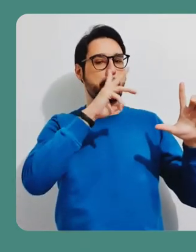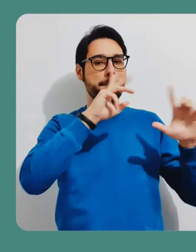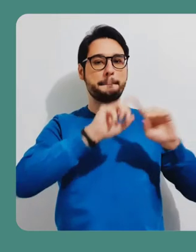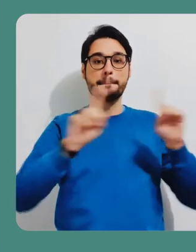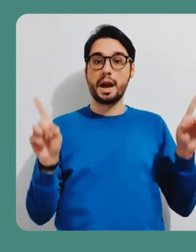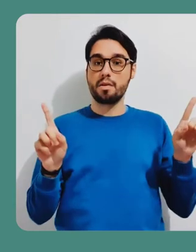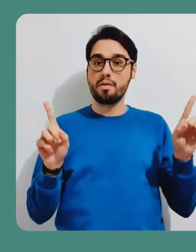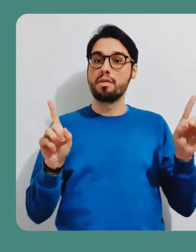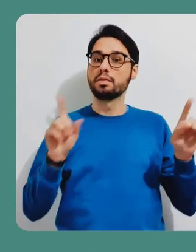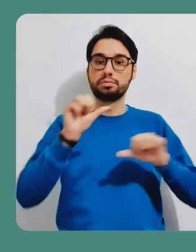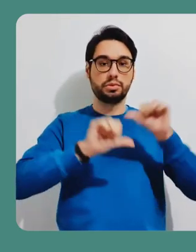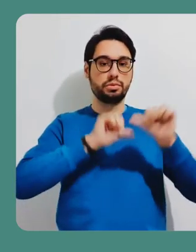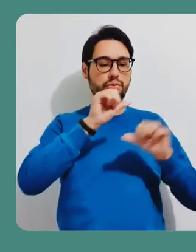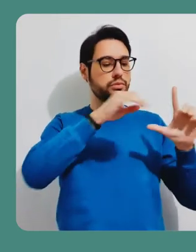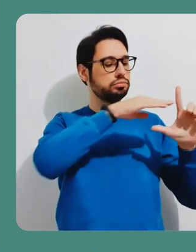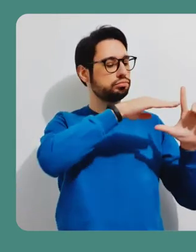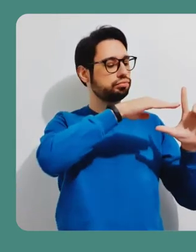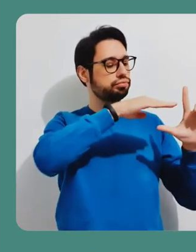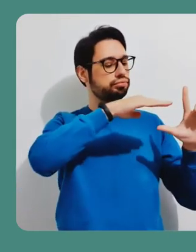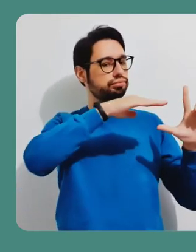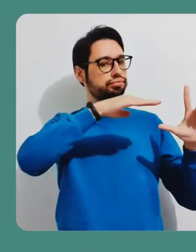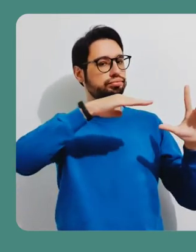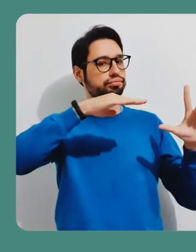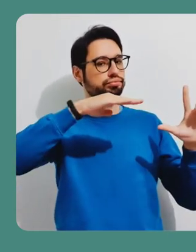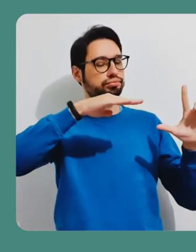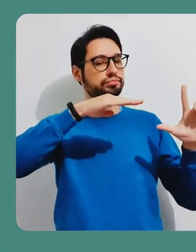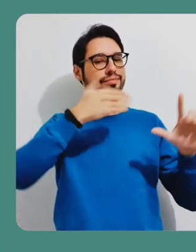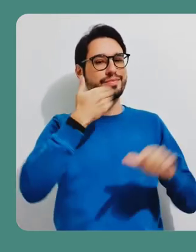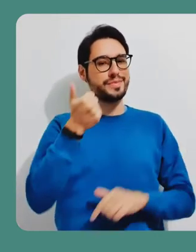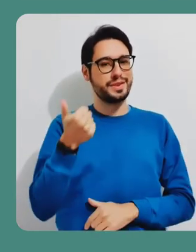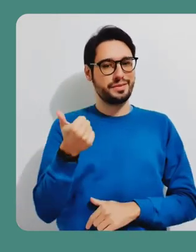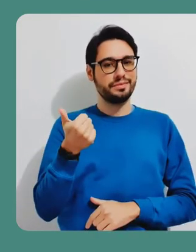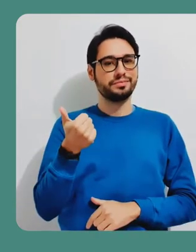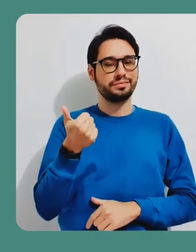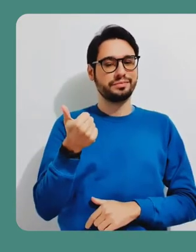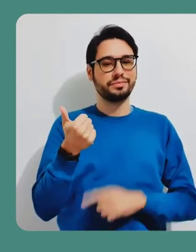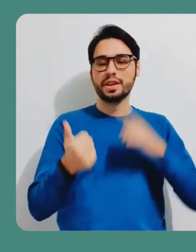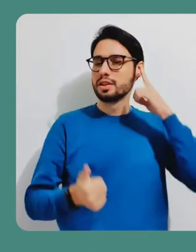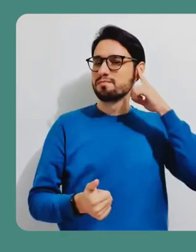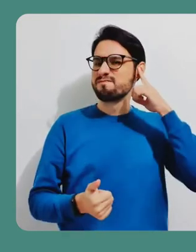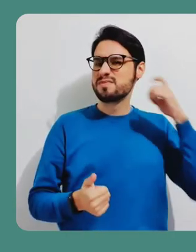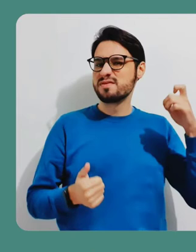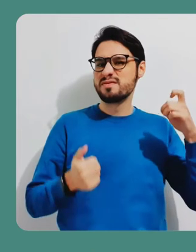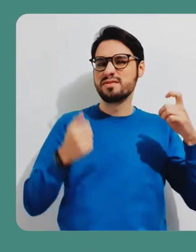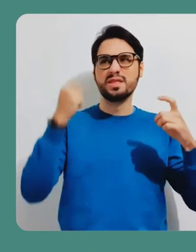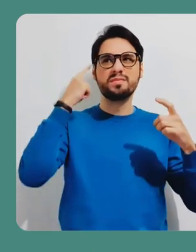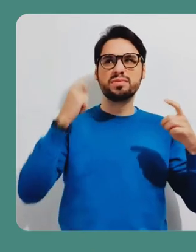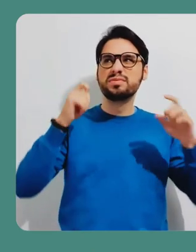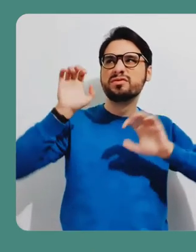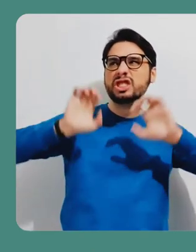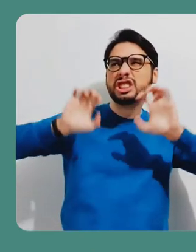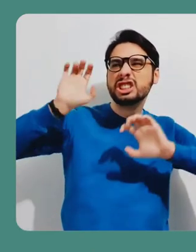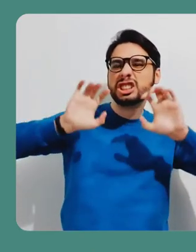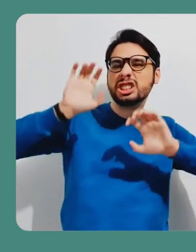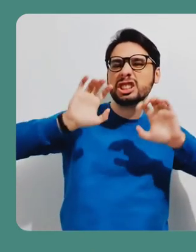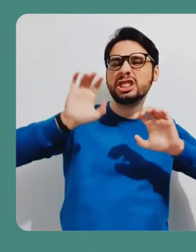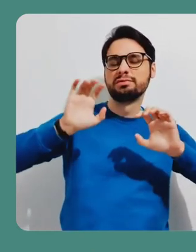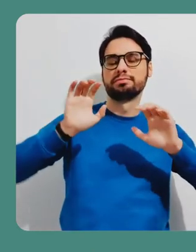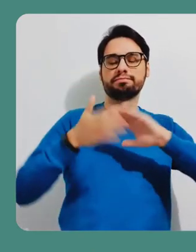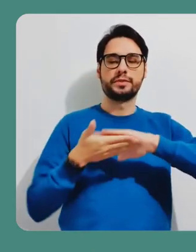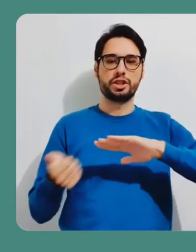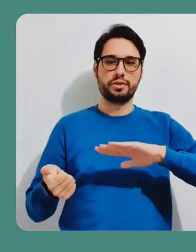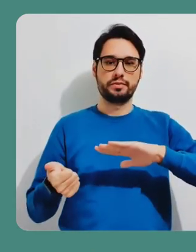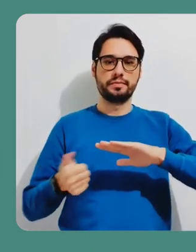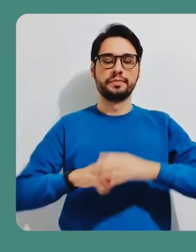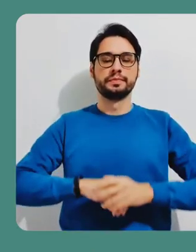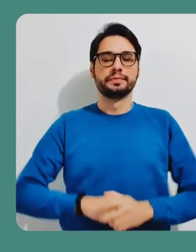linha com mais curvas e agora ela tá bem quietinha vamos ouvir como ficou o resultado olá seja bem-vindo